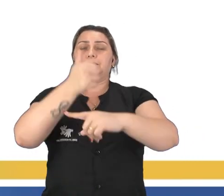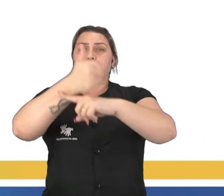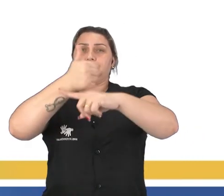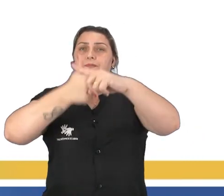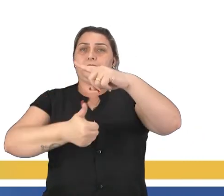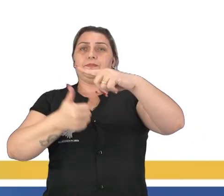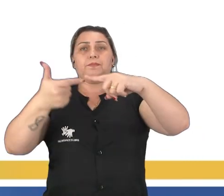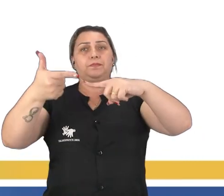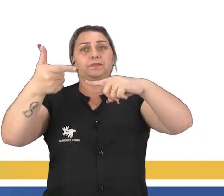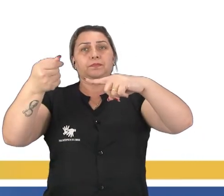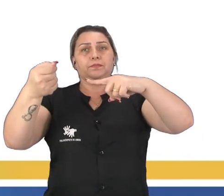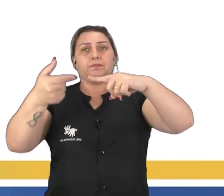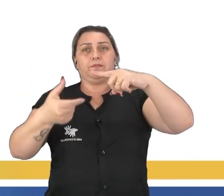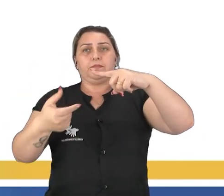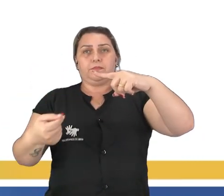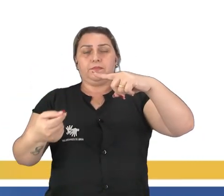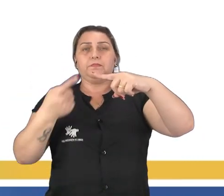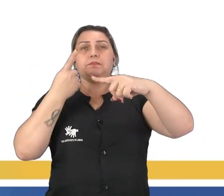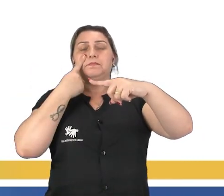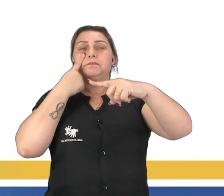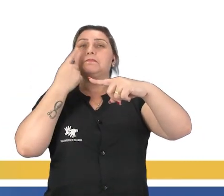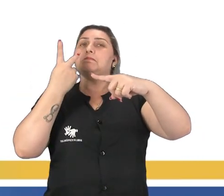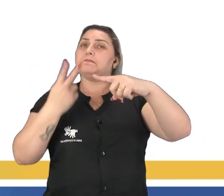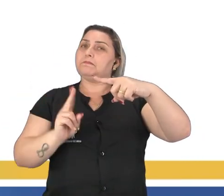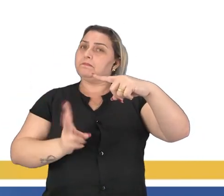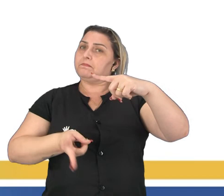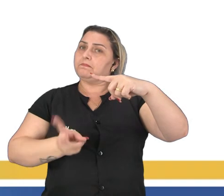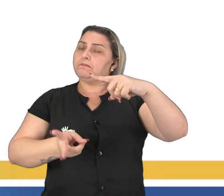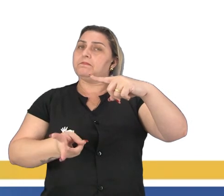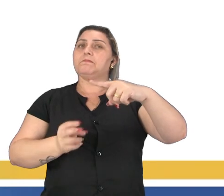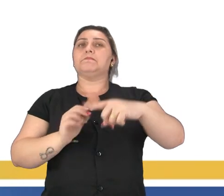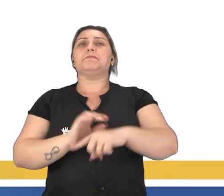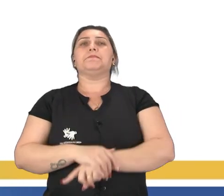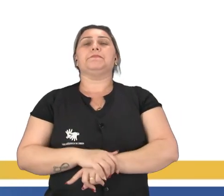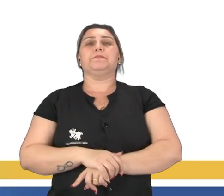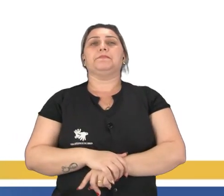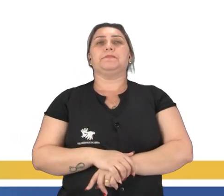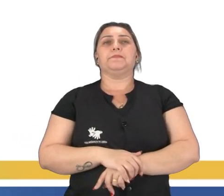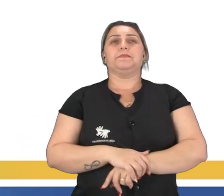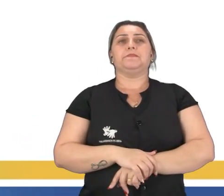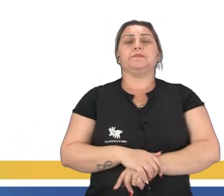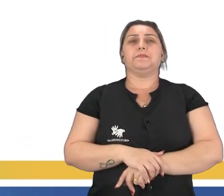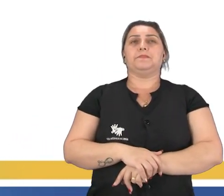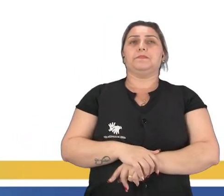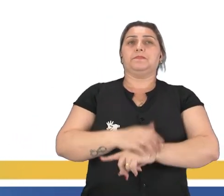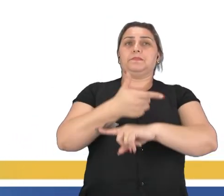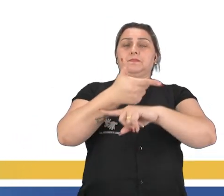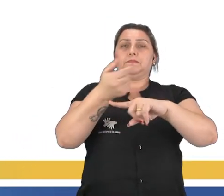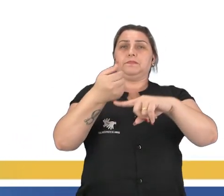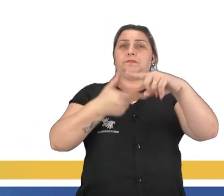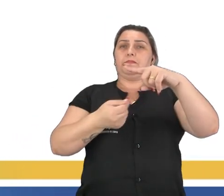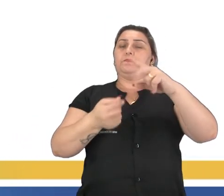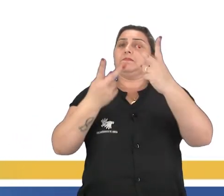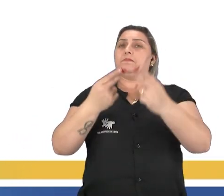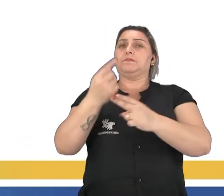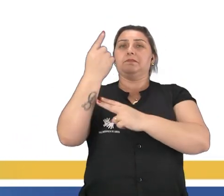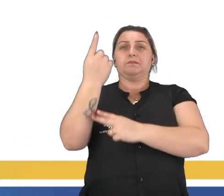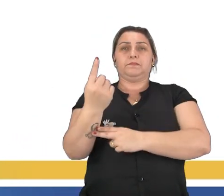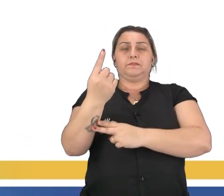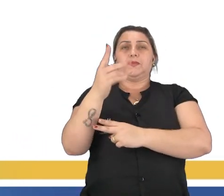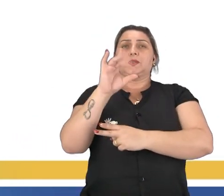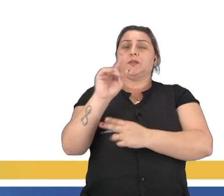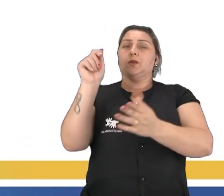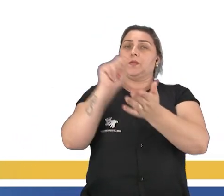equivale a 20 sobre 20. Observem que dá a mesma coisa, porque 1 sobre 1 é igual a 1 e 20 sobre 20 também é igual a 1. Eu